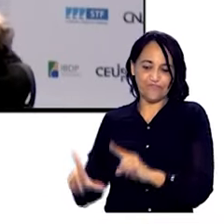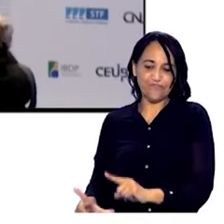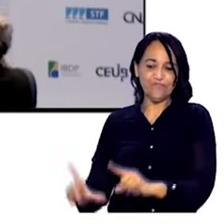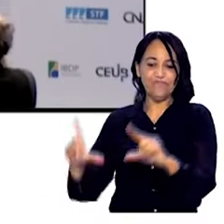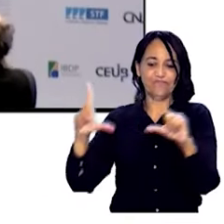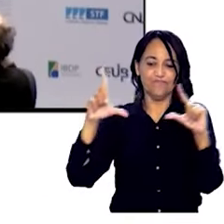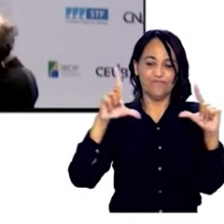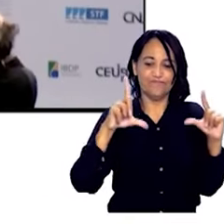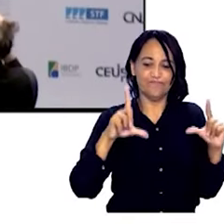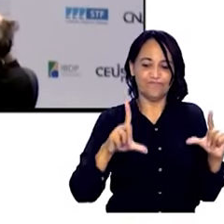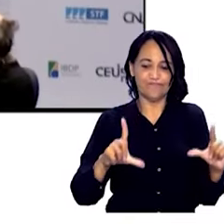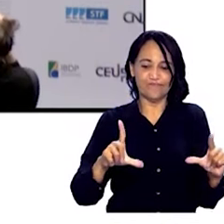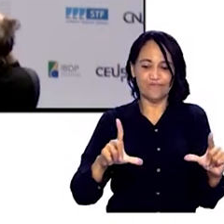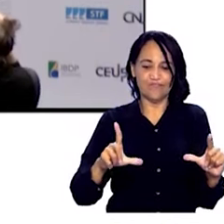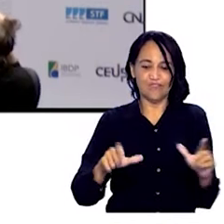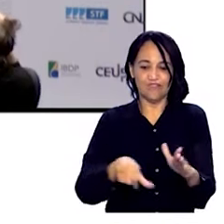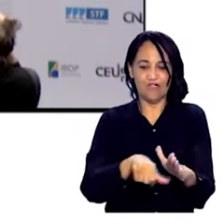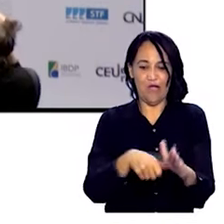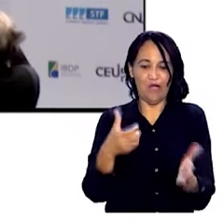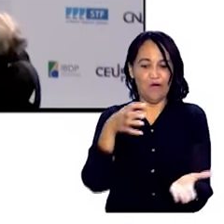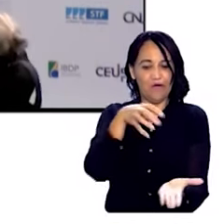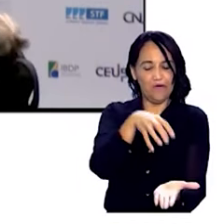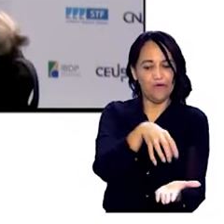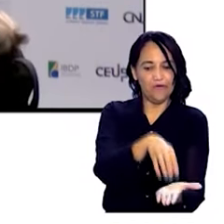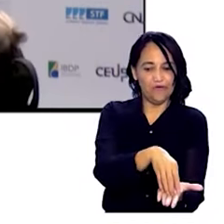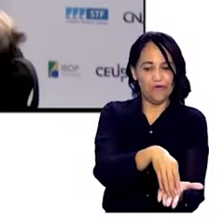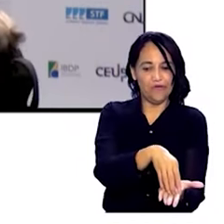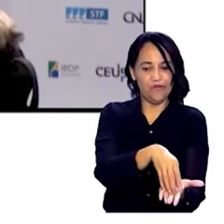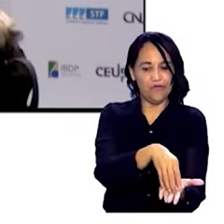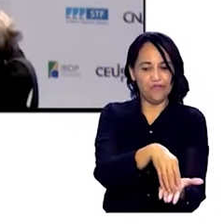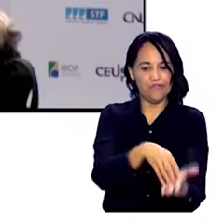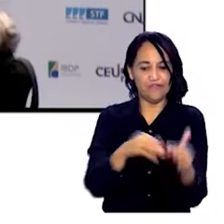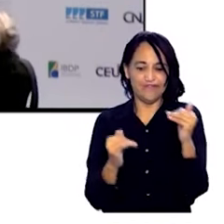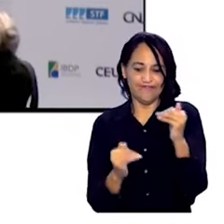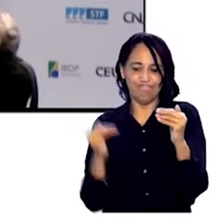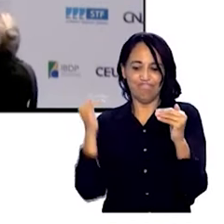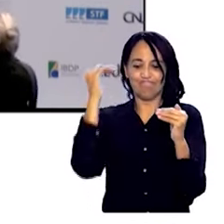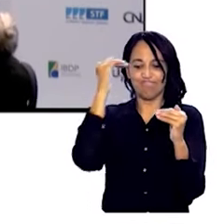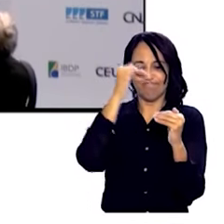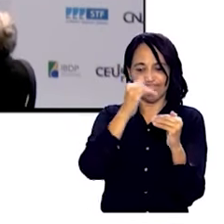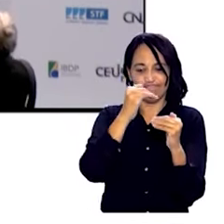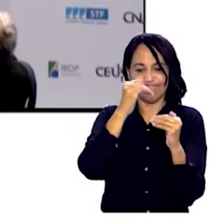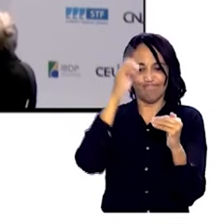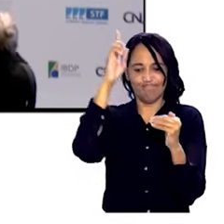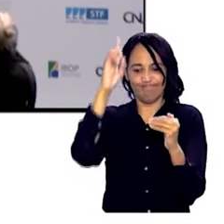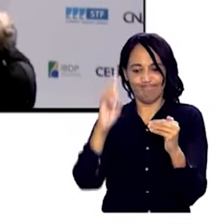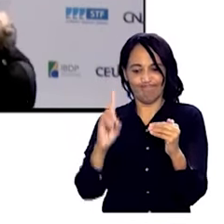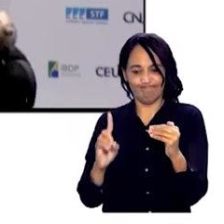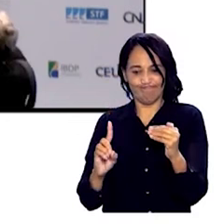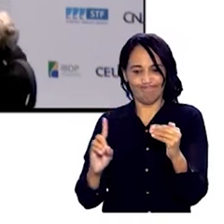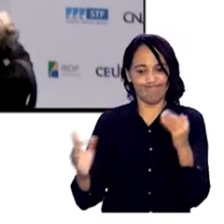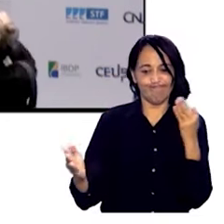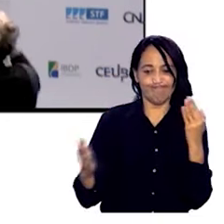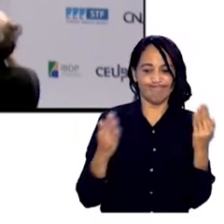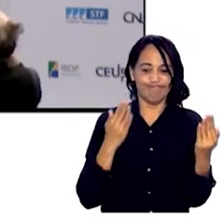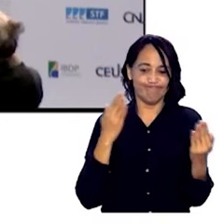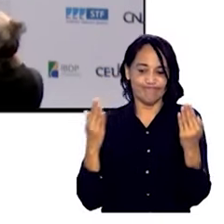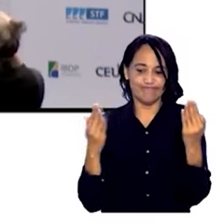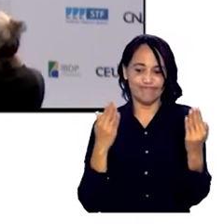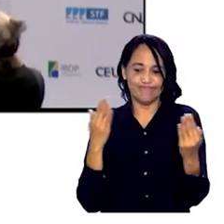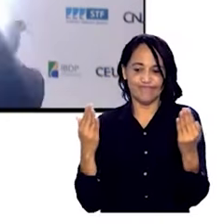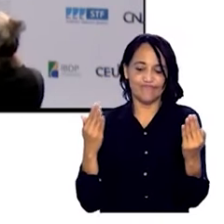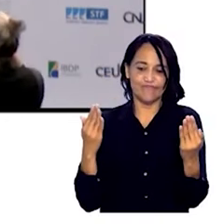no direito comparado n um congresso que teve início ontem e prosseguirá